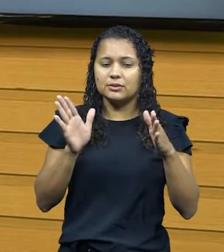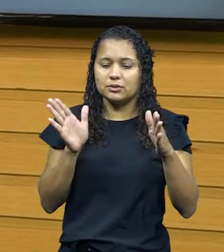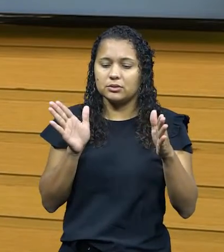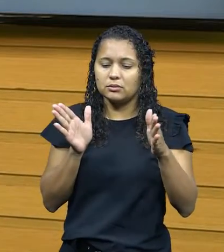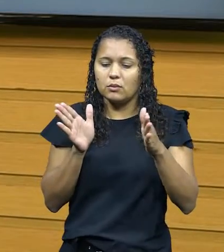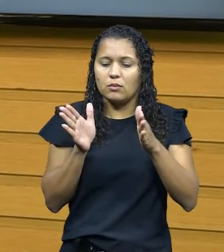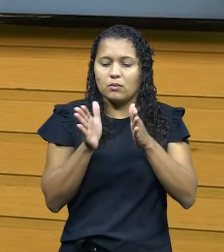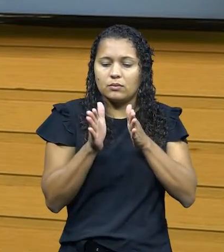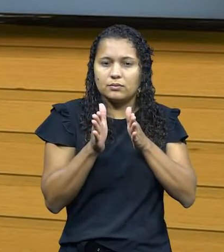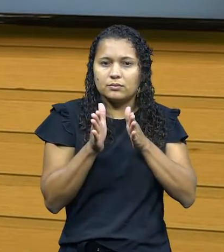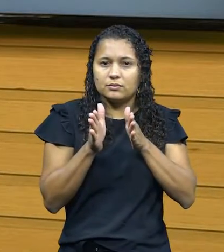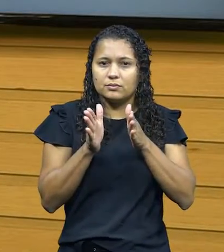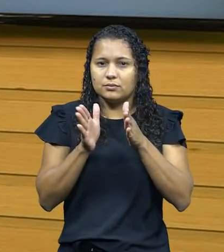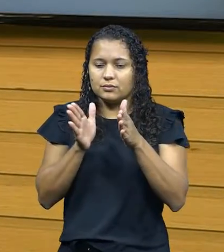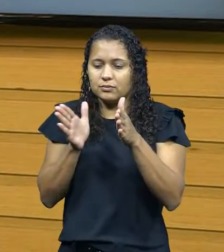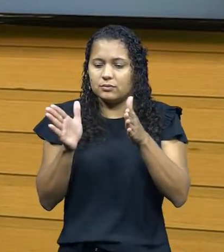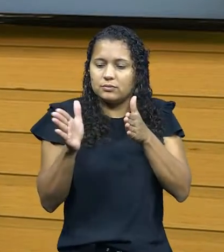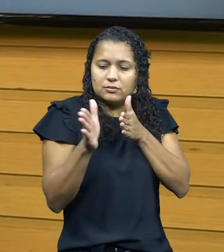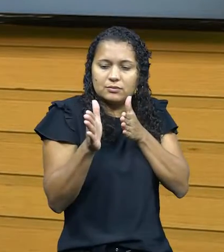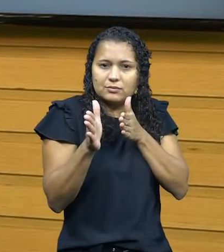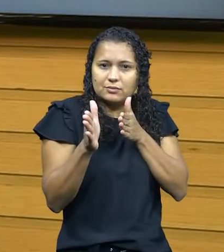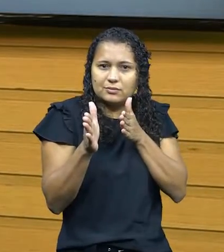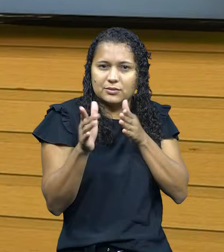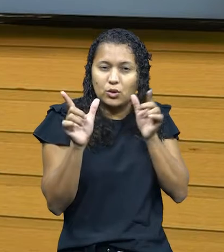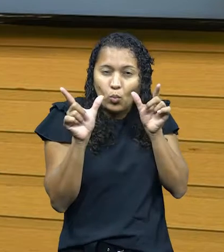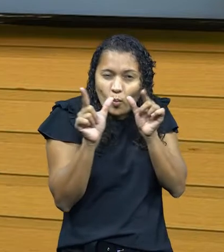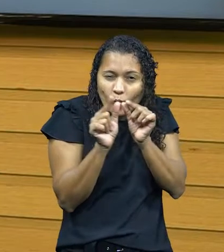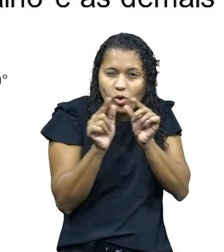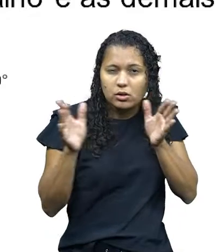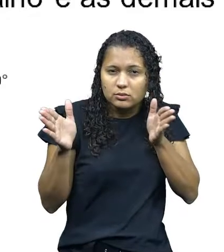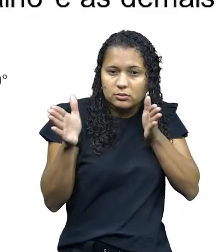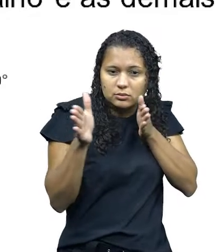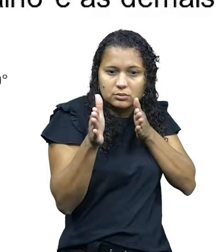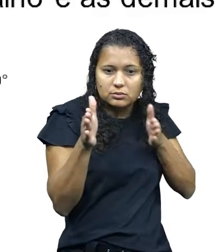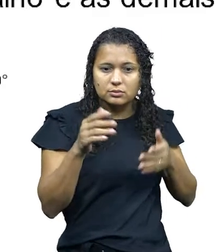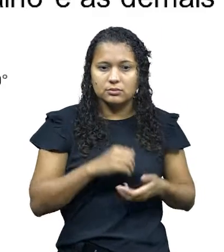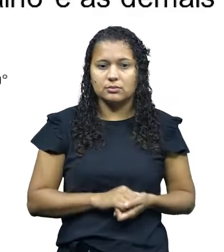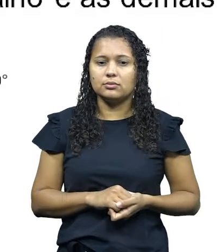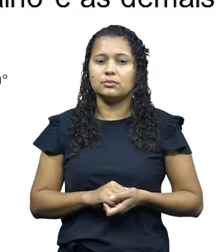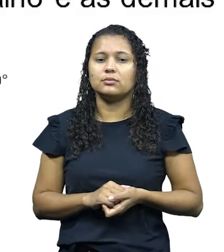né? Ela vai diminuindo o seu ângulo.